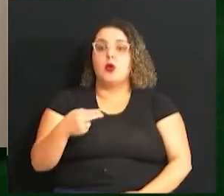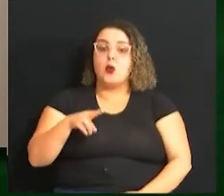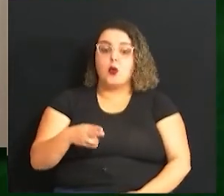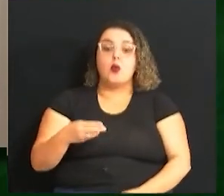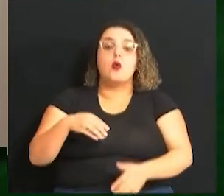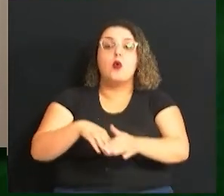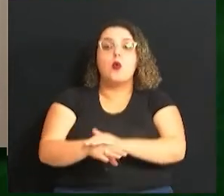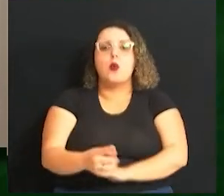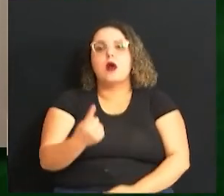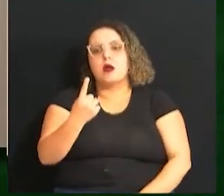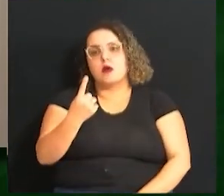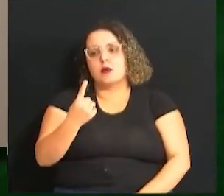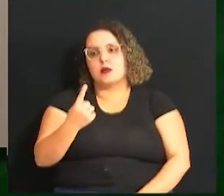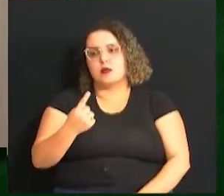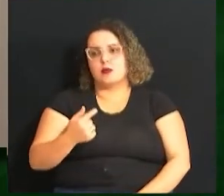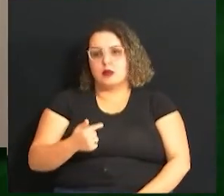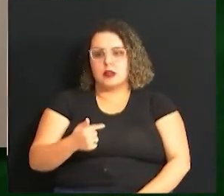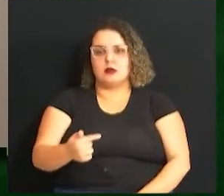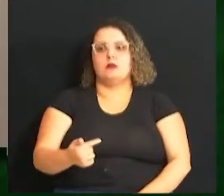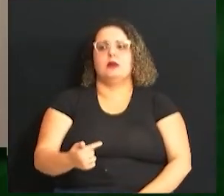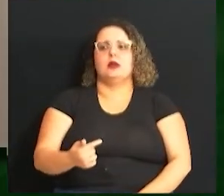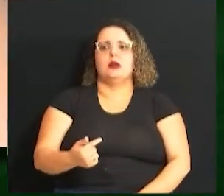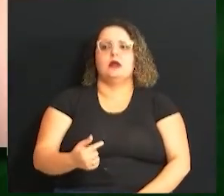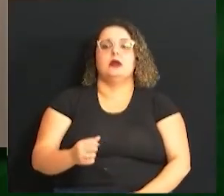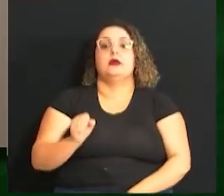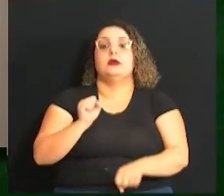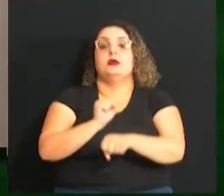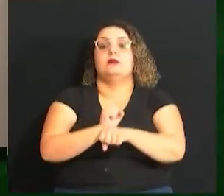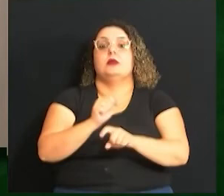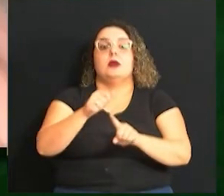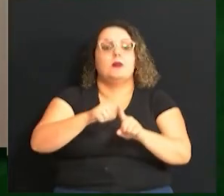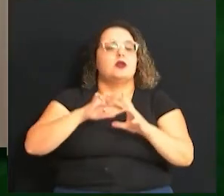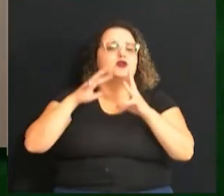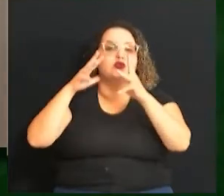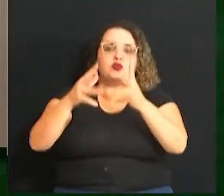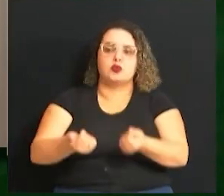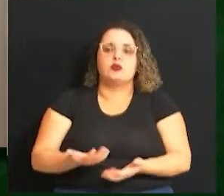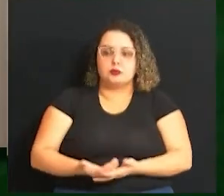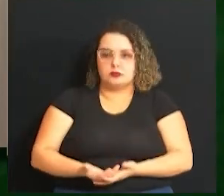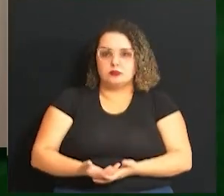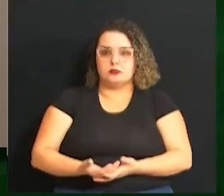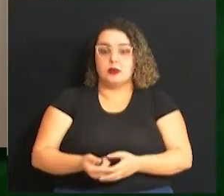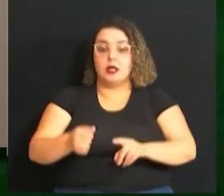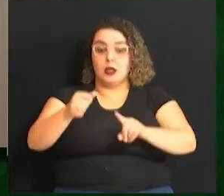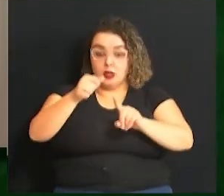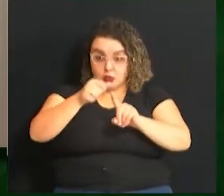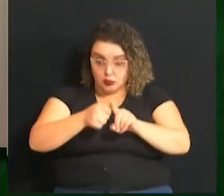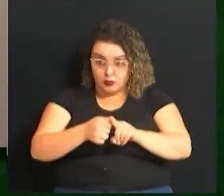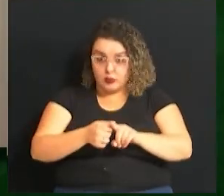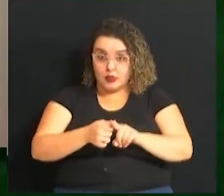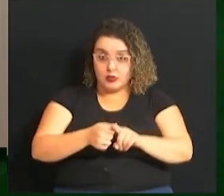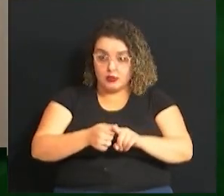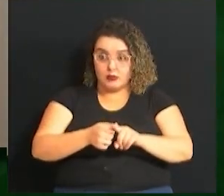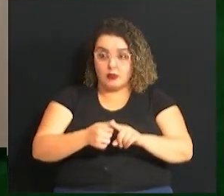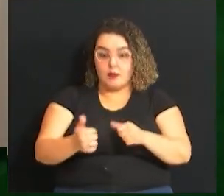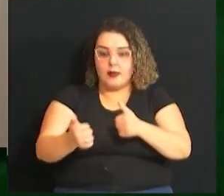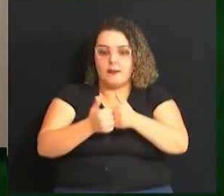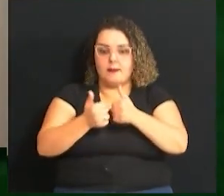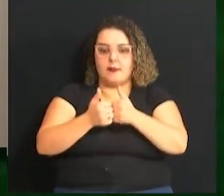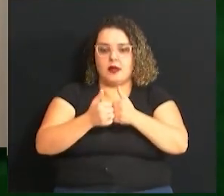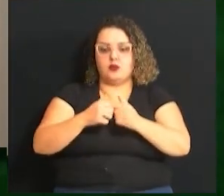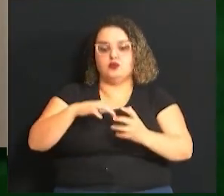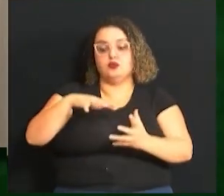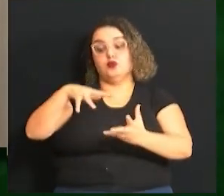ou poupar por uma semana e você ter que esperar um mês todo para receber o próximo. E um mês é o que fica mais próximo do mundo